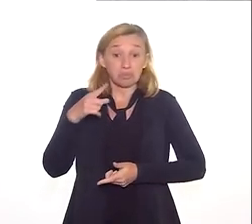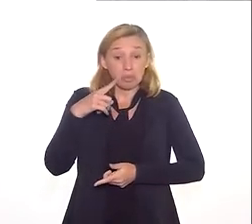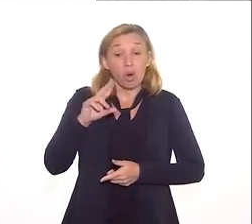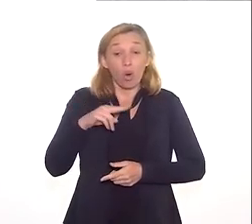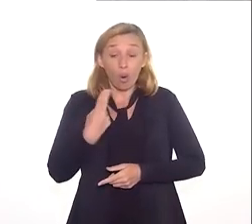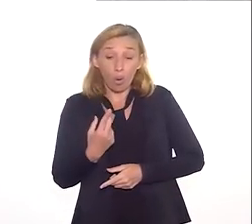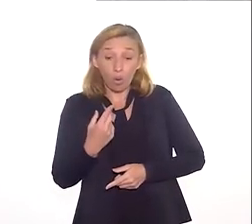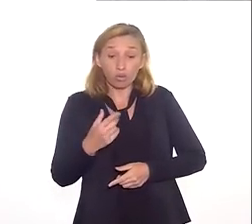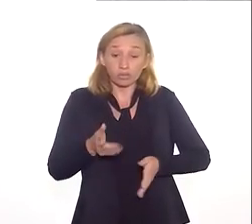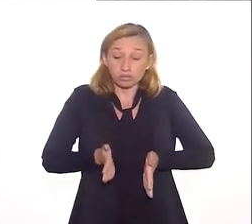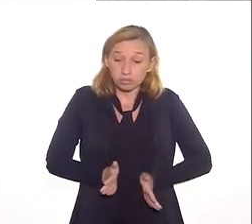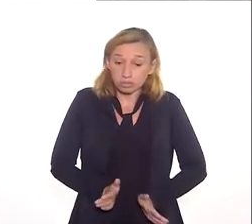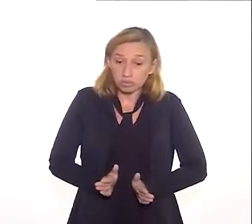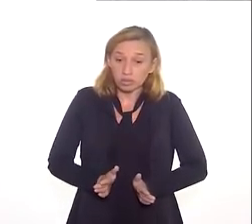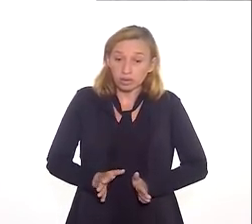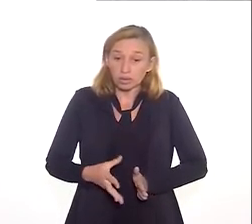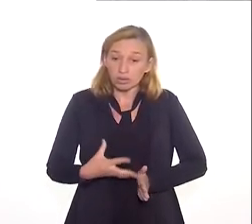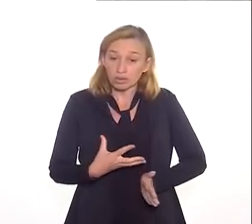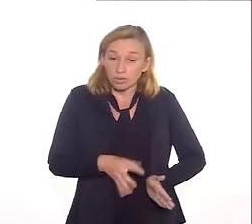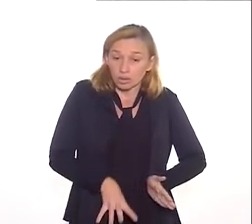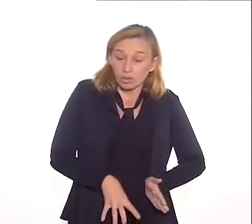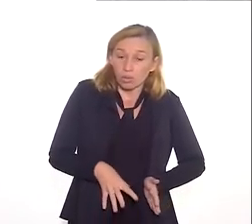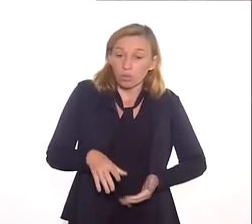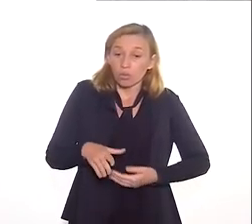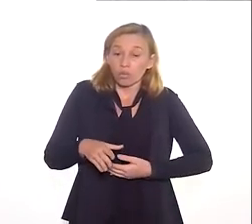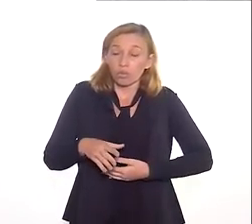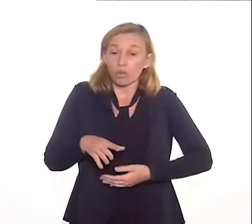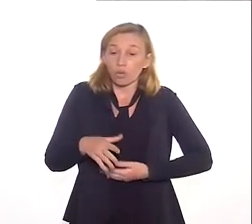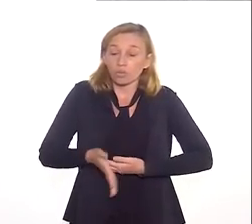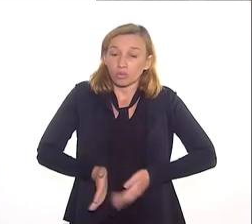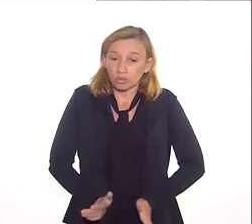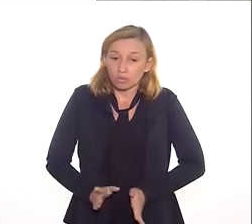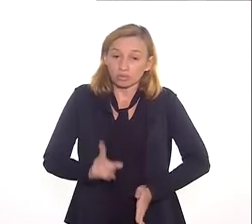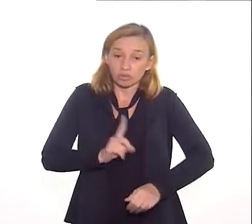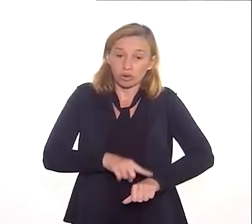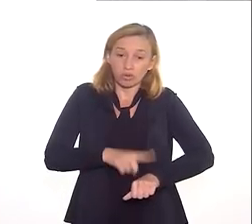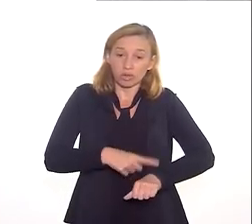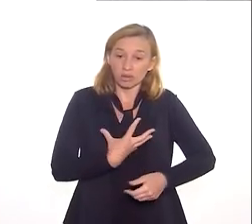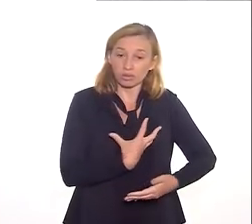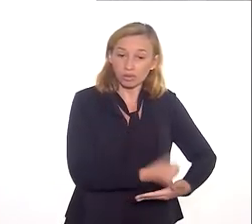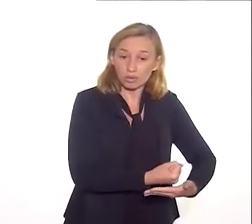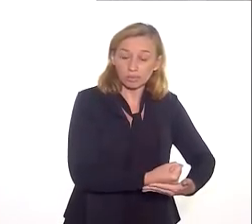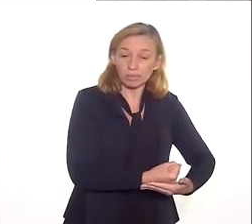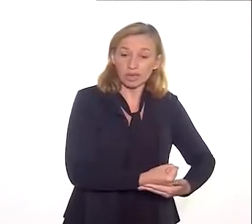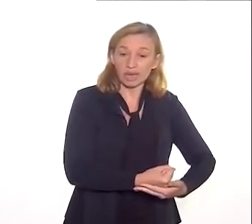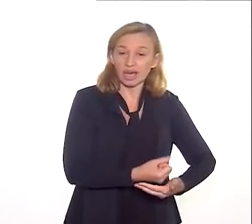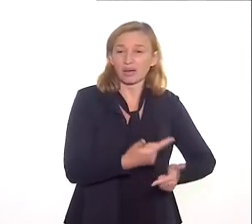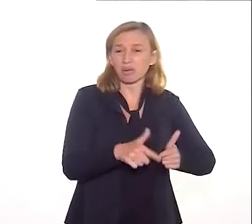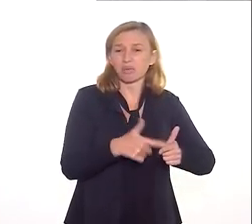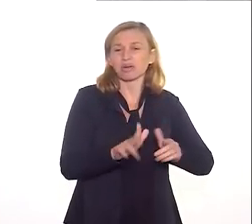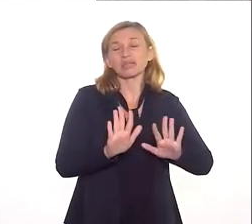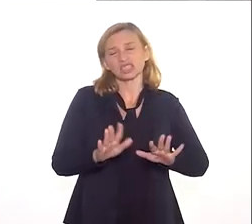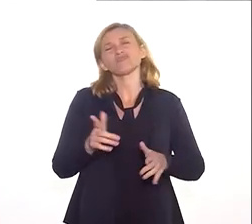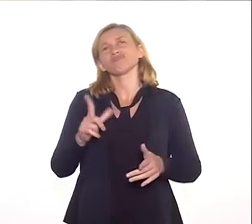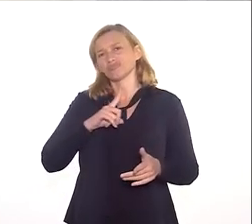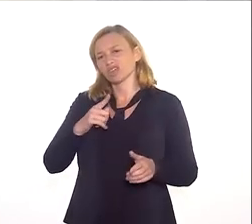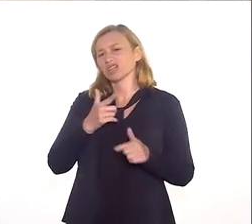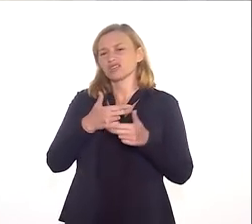bebê ser infectado pelo Covid se a mãe tiver infectada pelo novo coronavírus? Nós tivemos